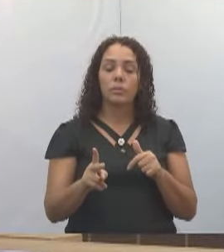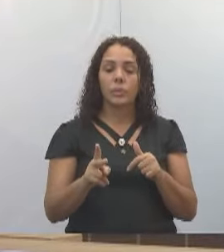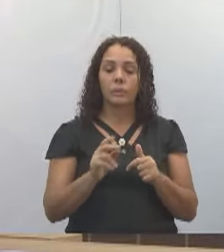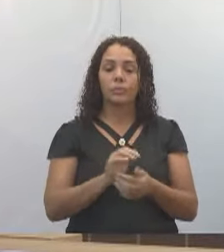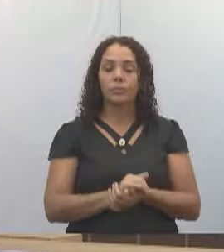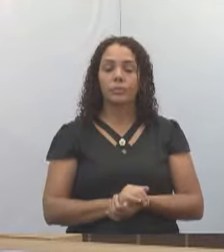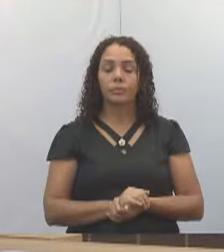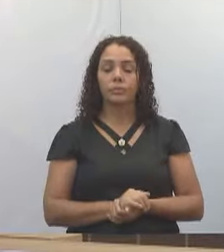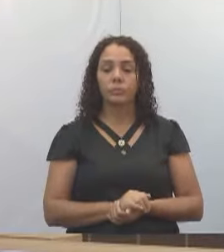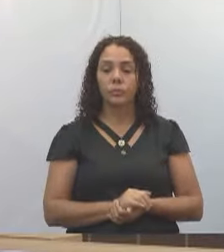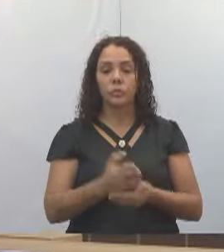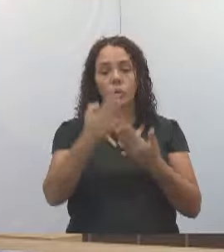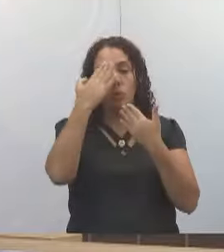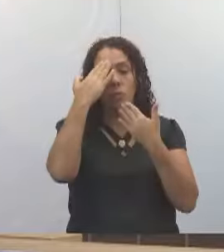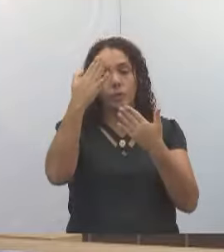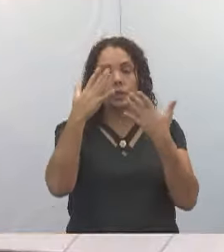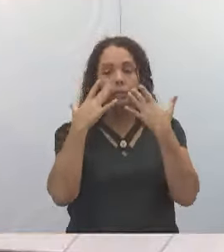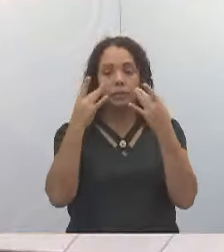pela atenção.